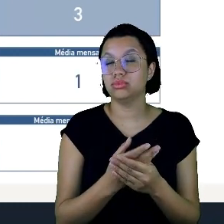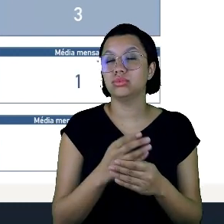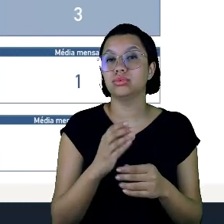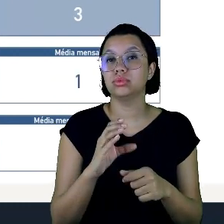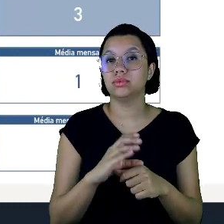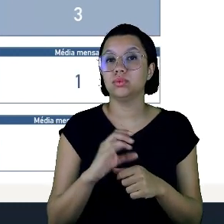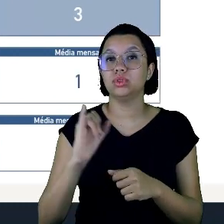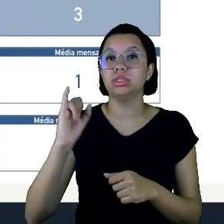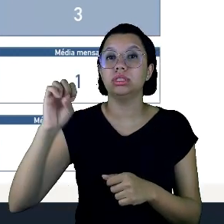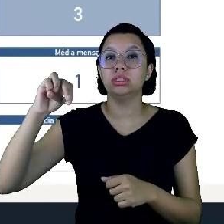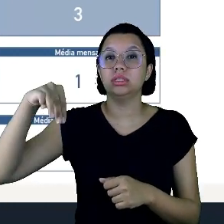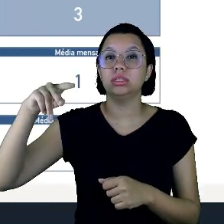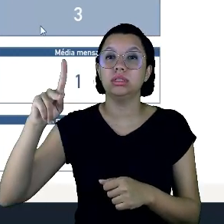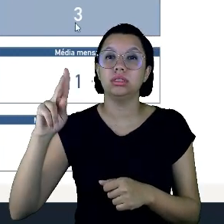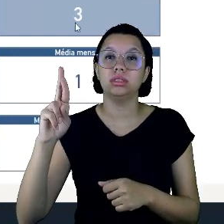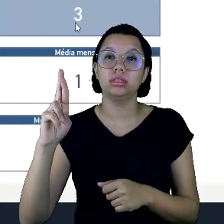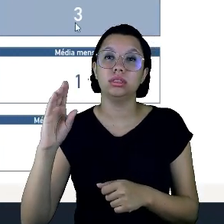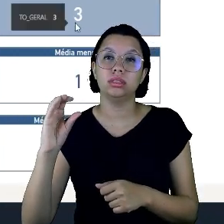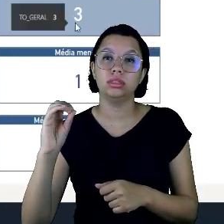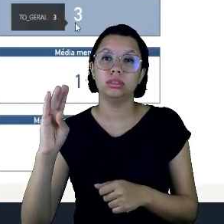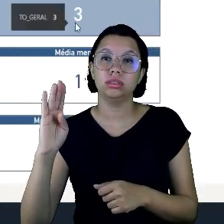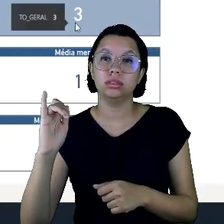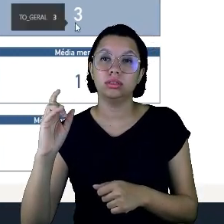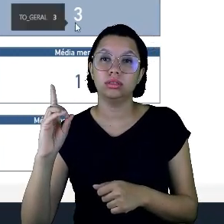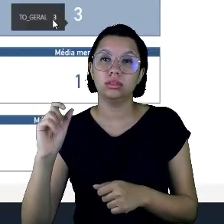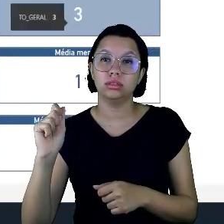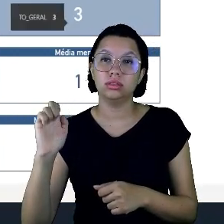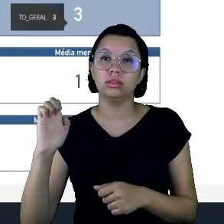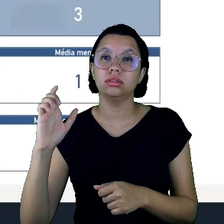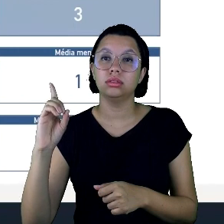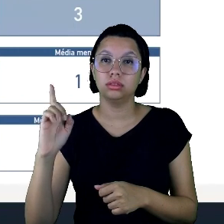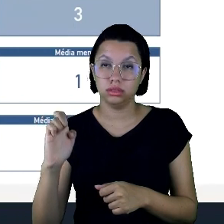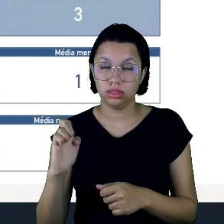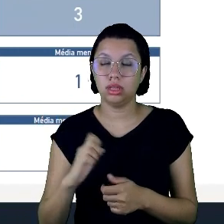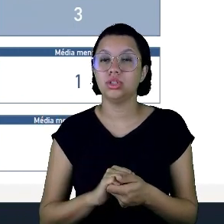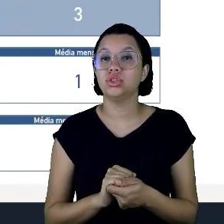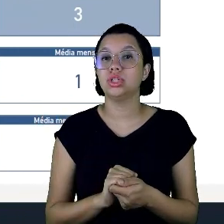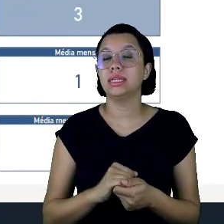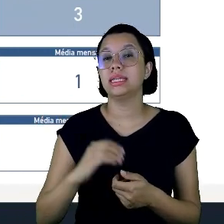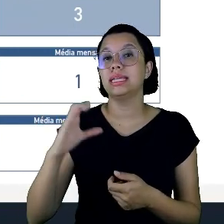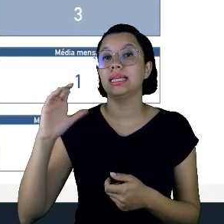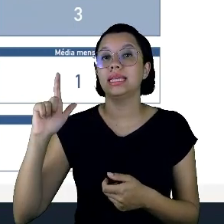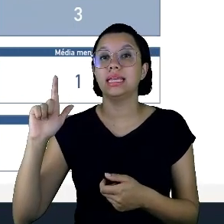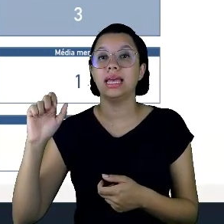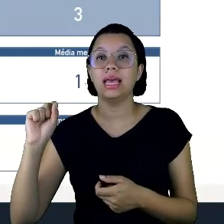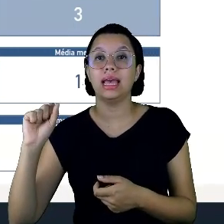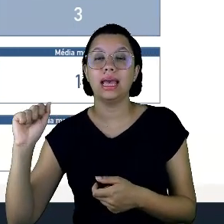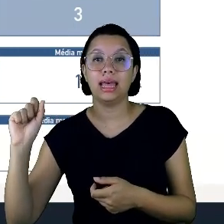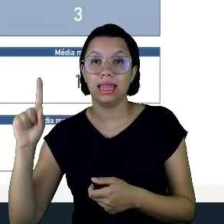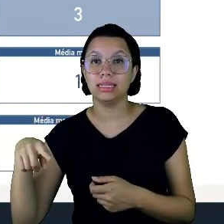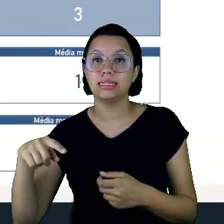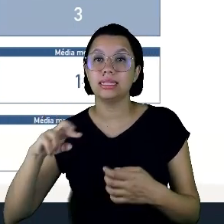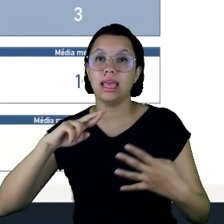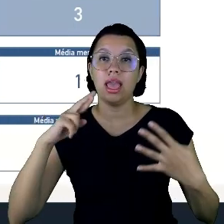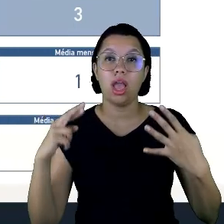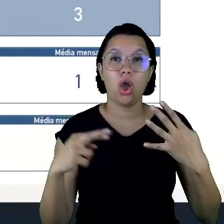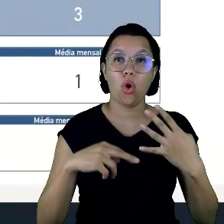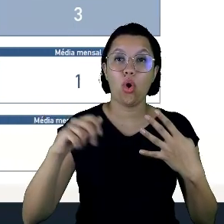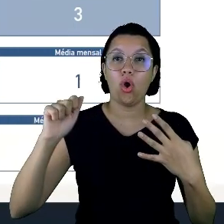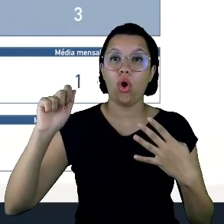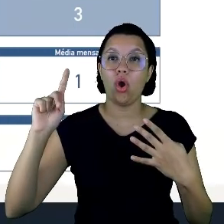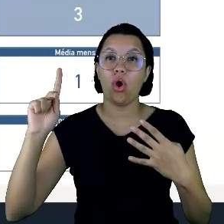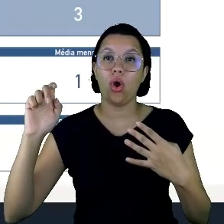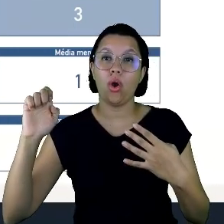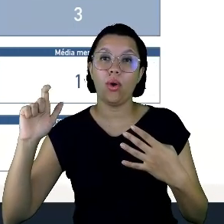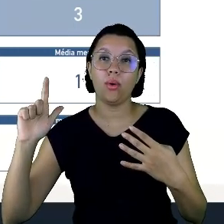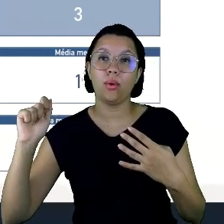improbidade. Então, nós temos 3 ações que a classe aqui no tribunal é apelação